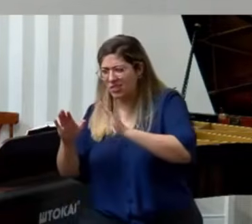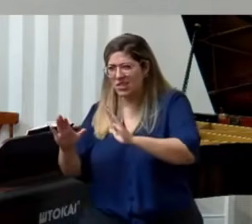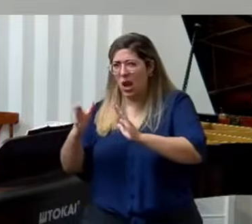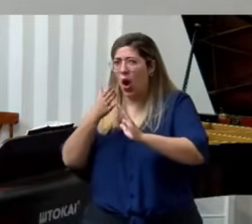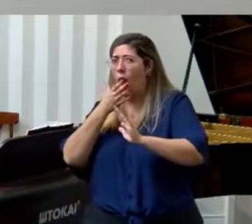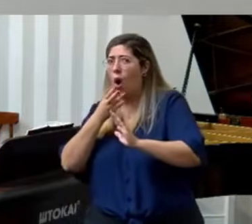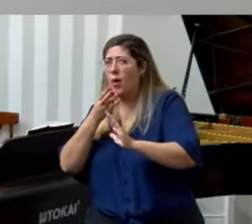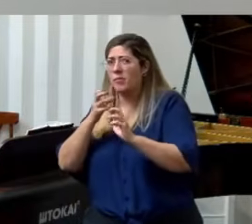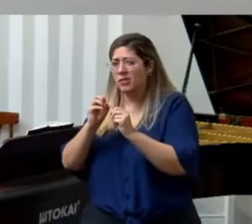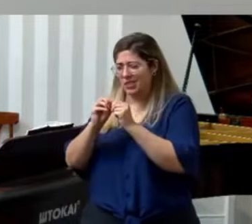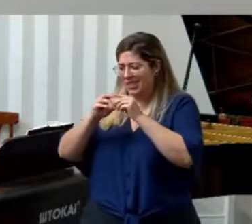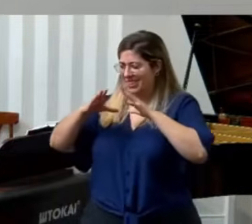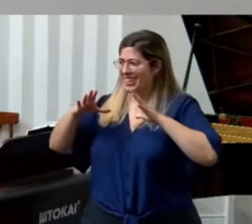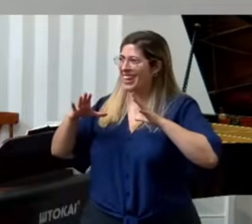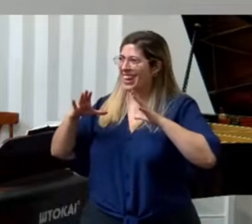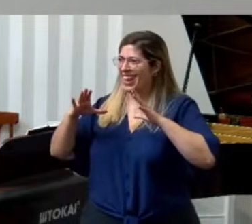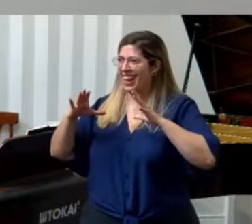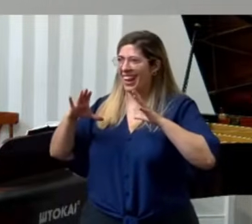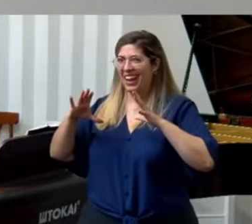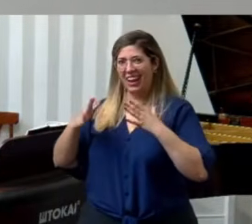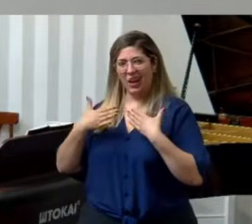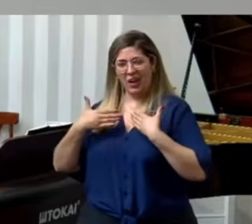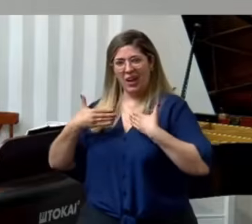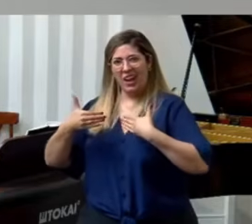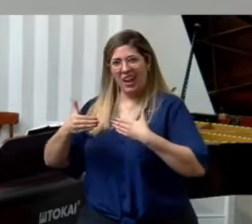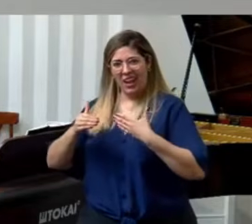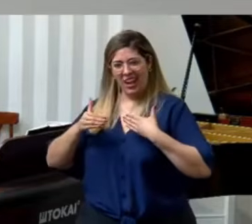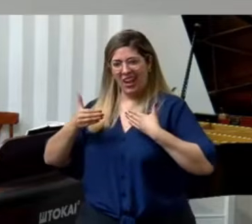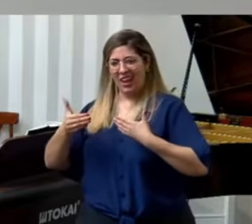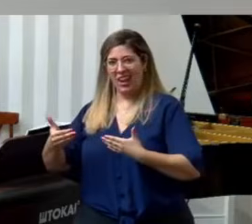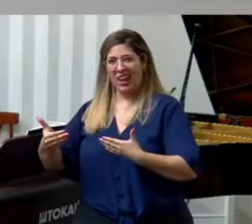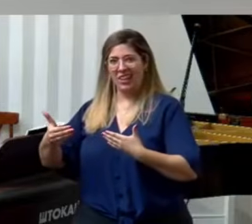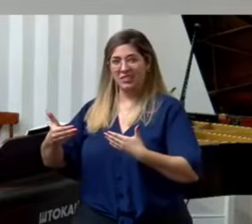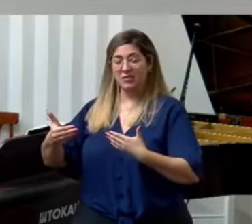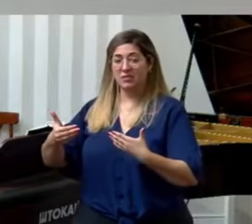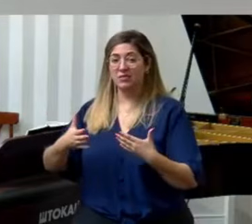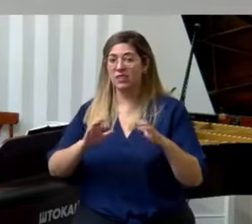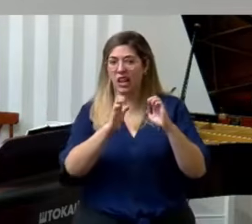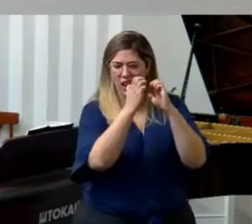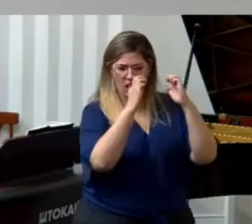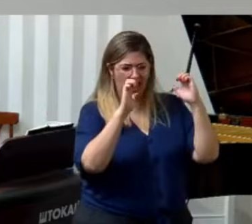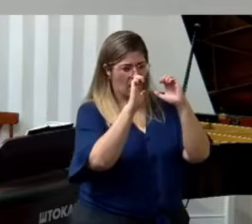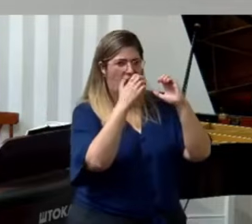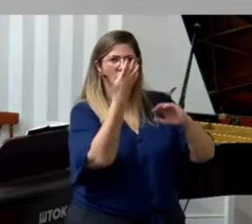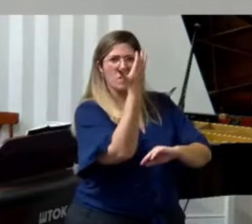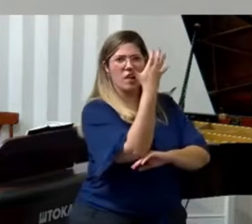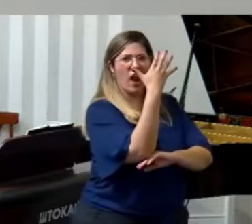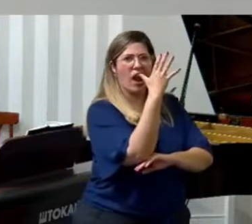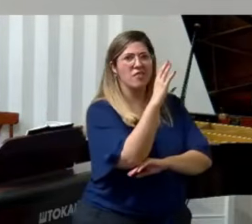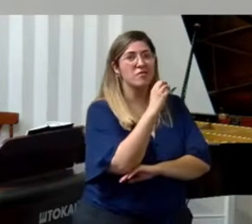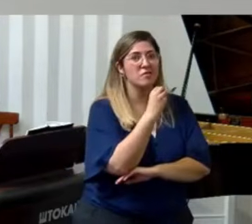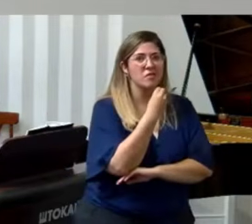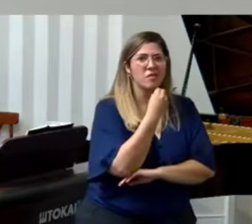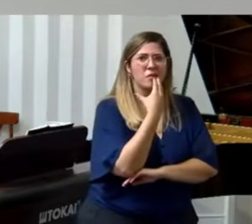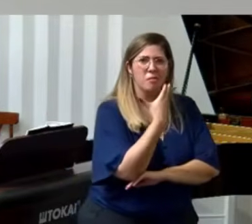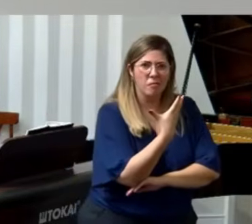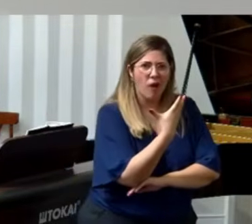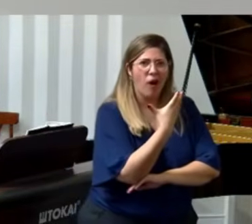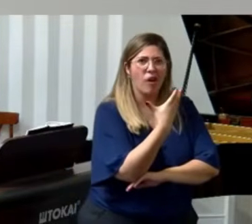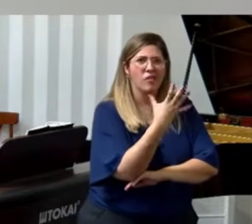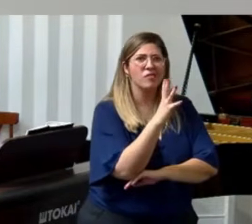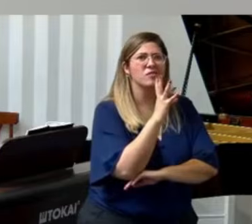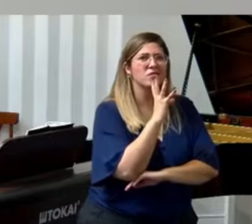todas as árvores, árvore do conhecimento do bem e do mal, árvore da vida, e o Senhor coloca o homem dentro do jardim. Com